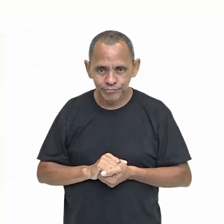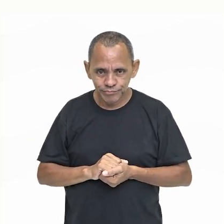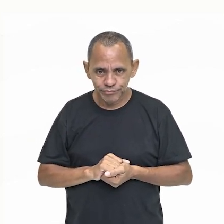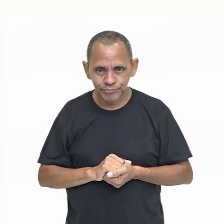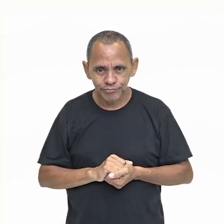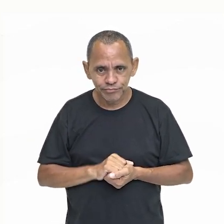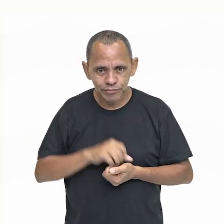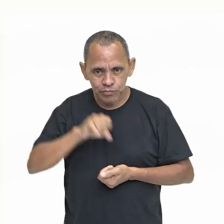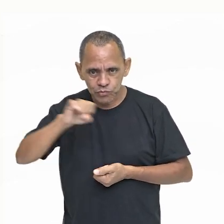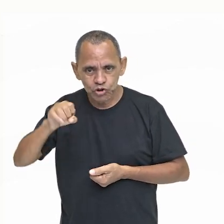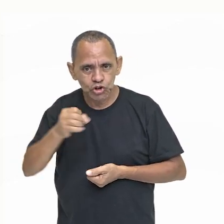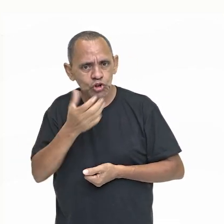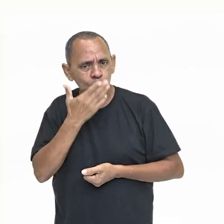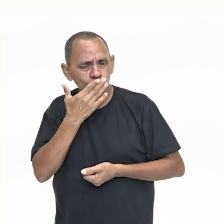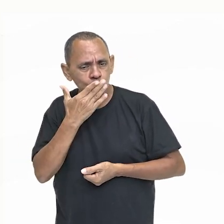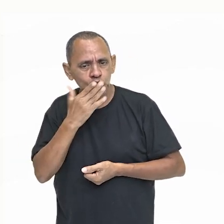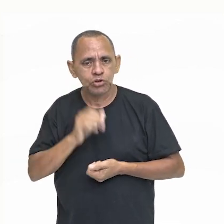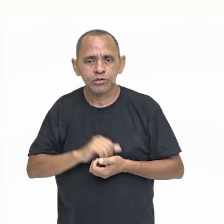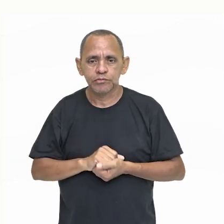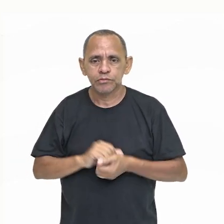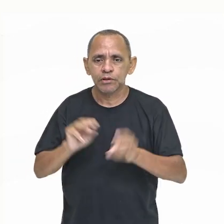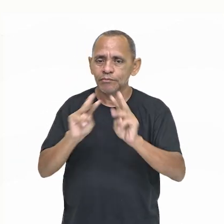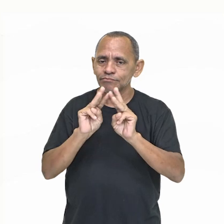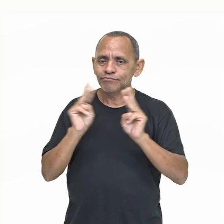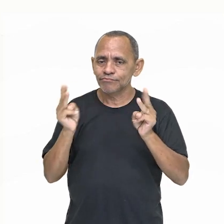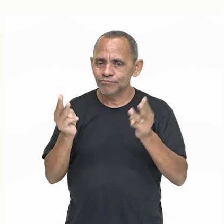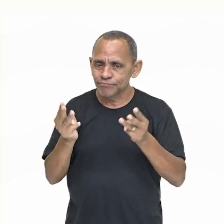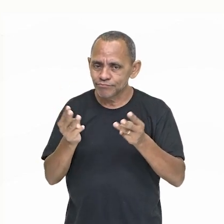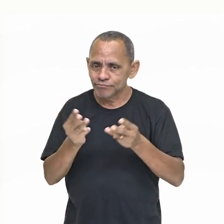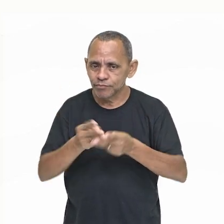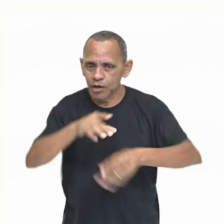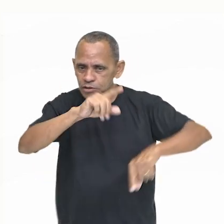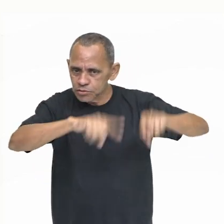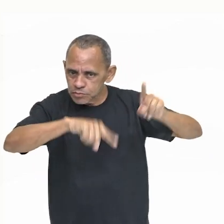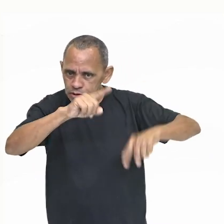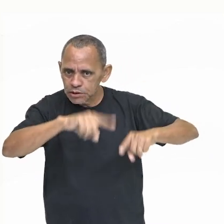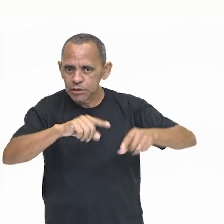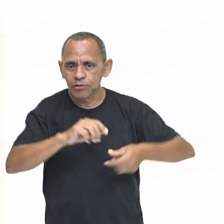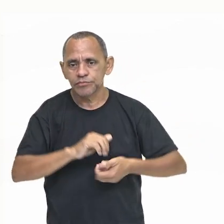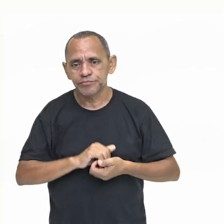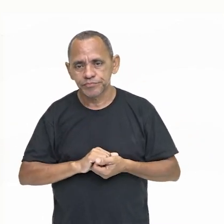caso eu peça a massa do corpo.